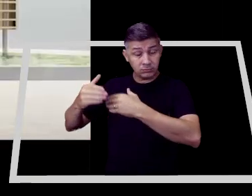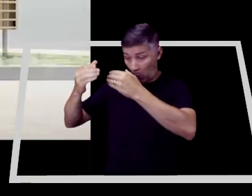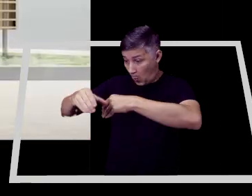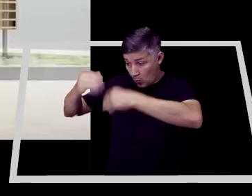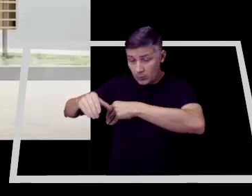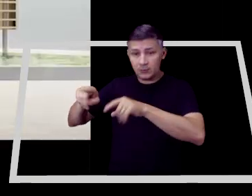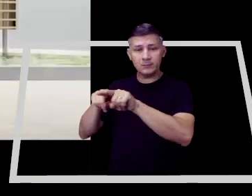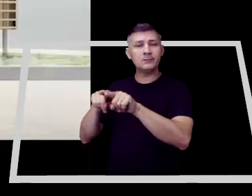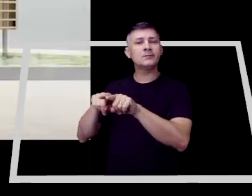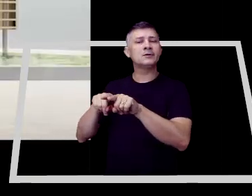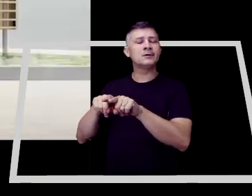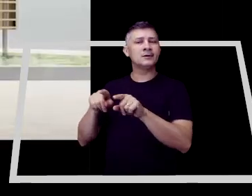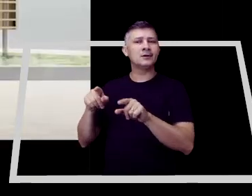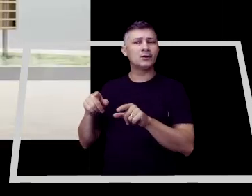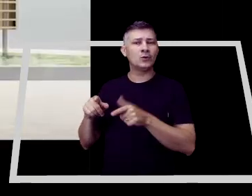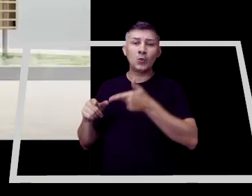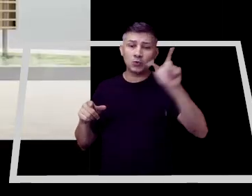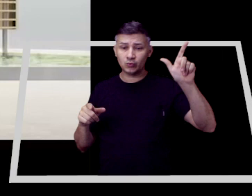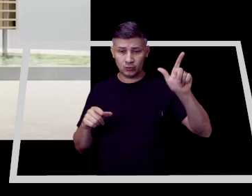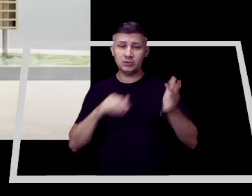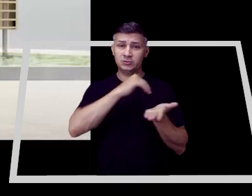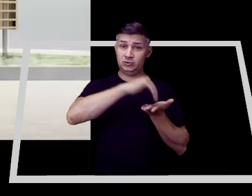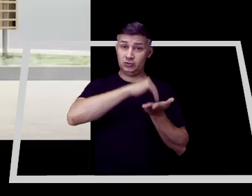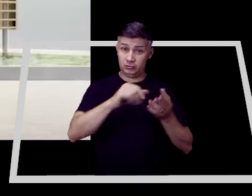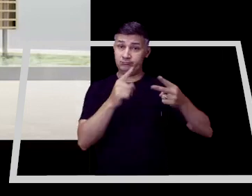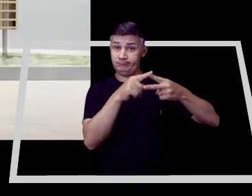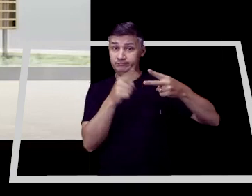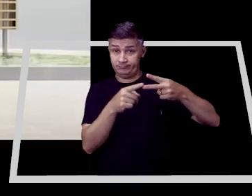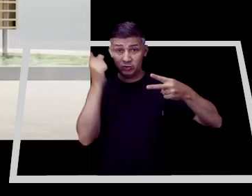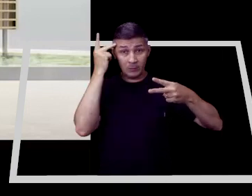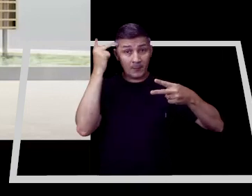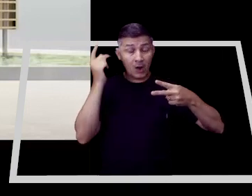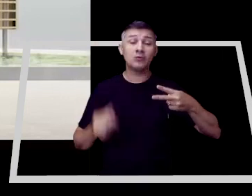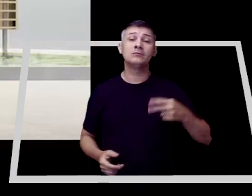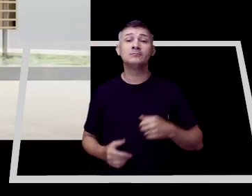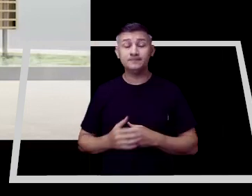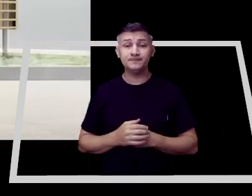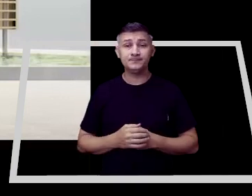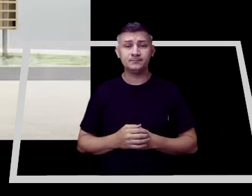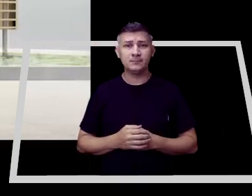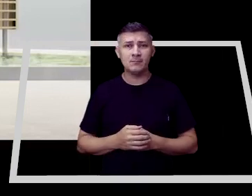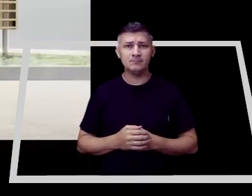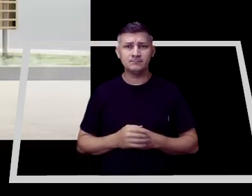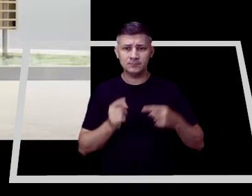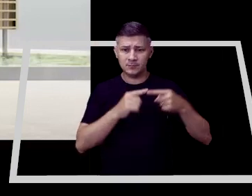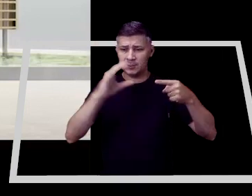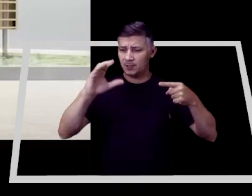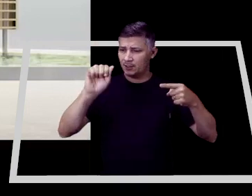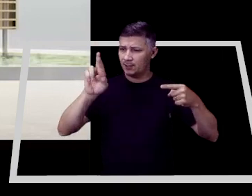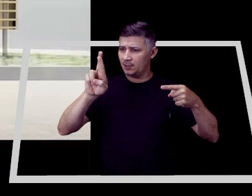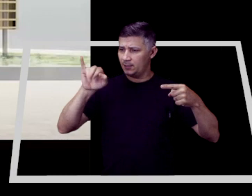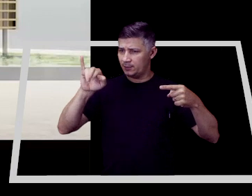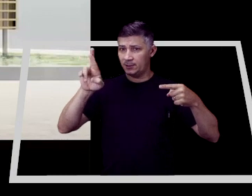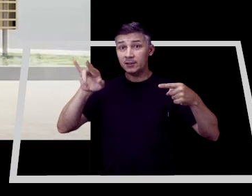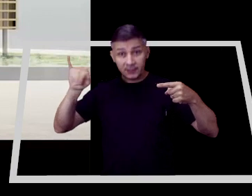também desenvolveu em parceria com dois escritórios aqui em São Paulo, o